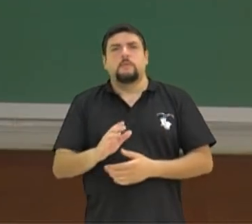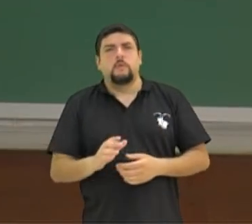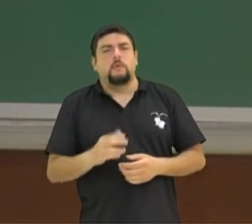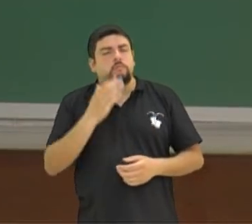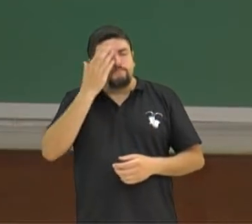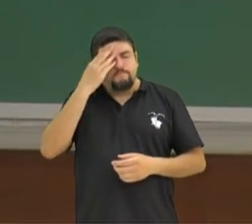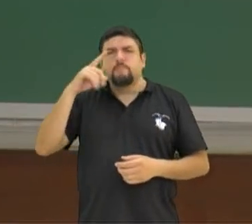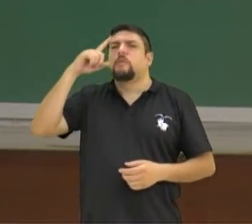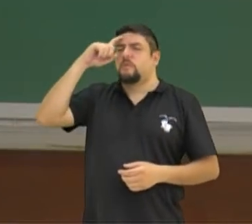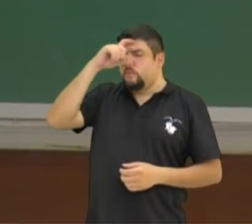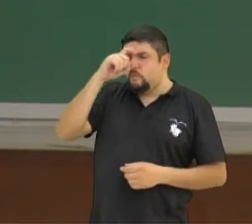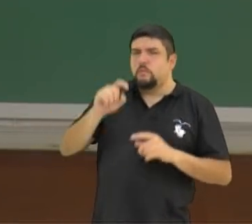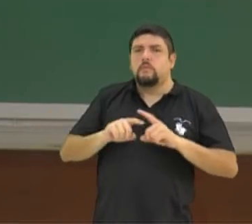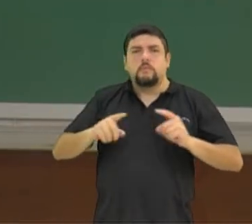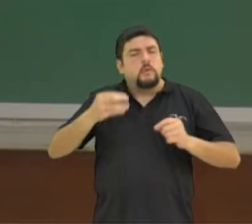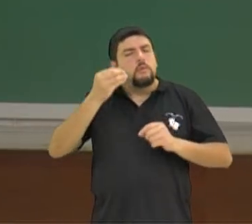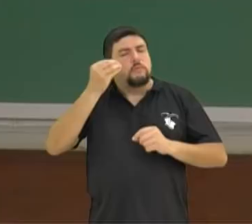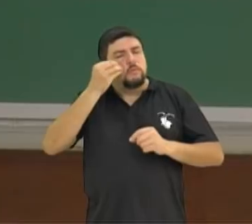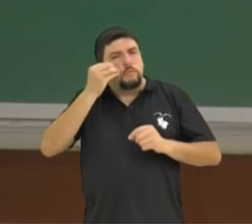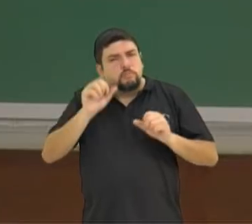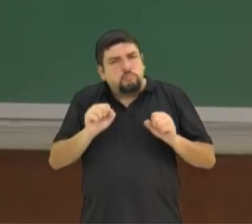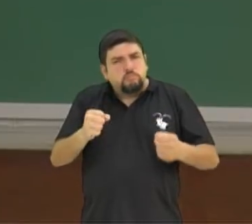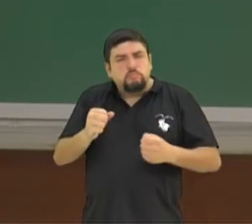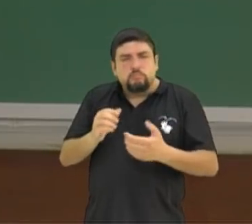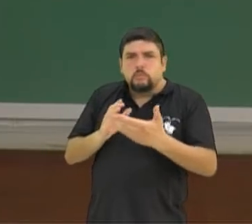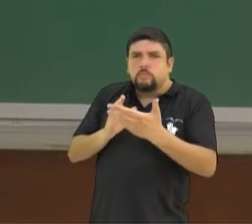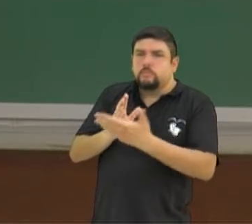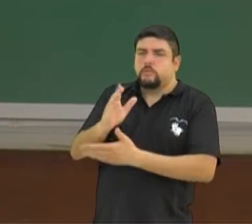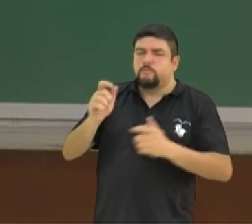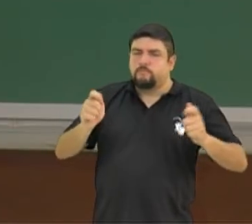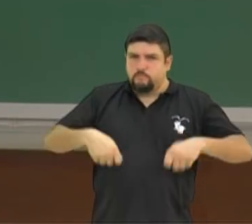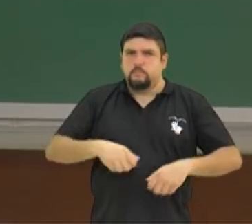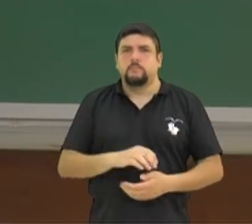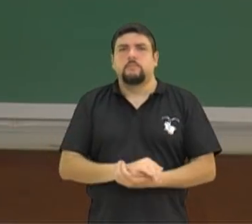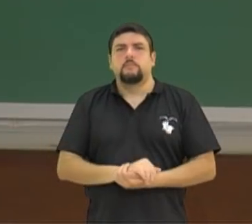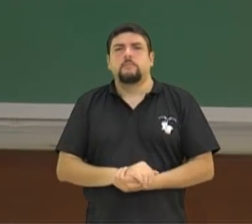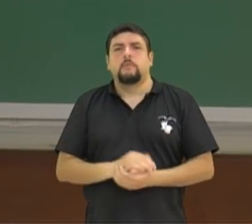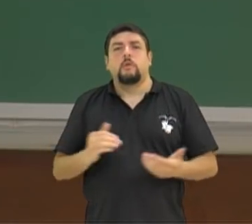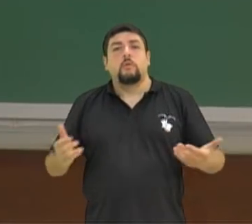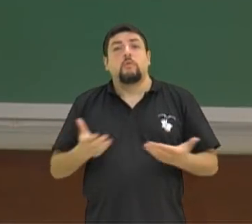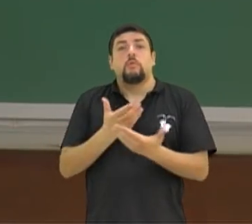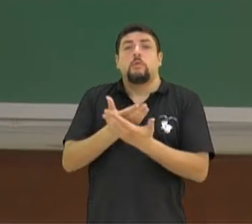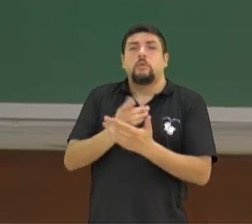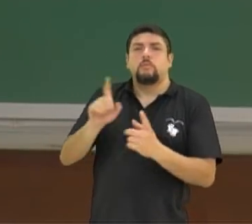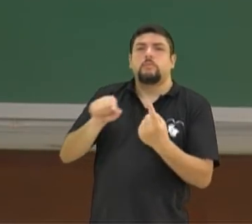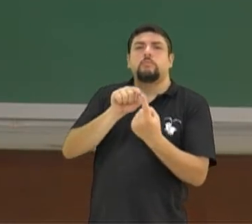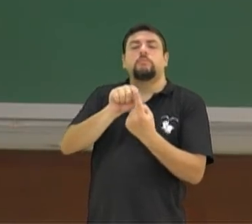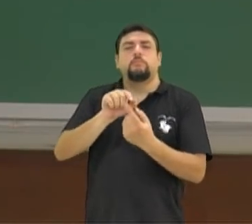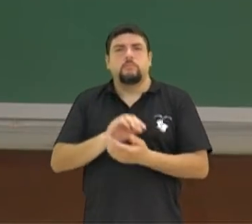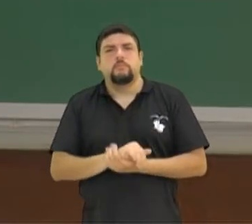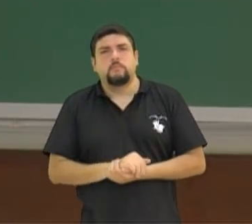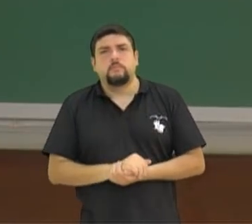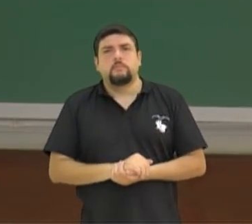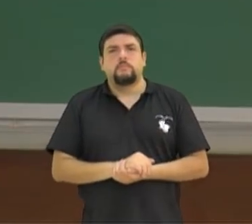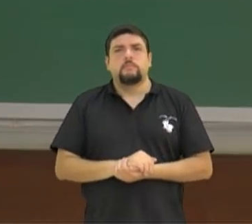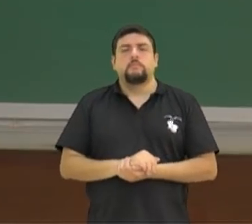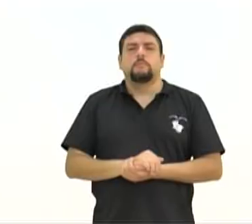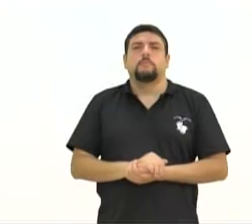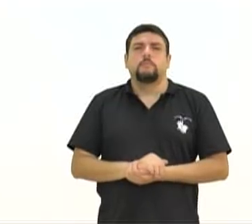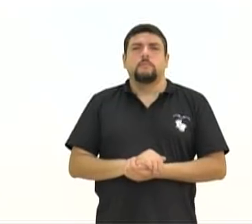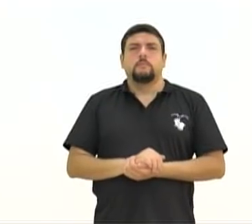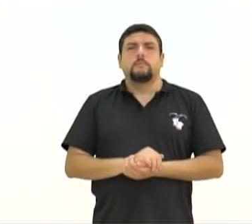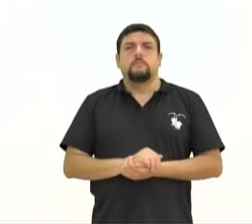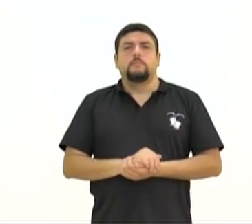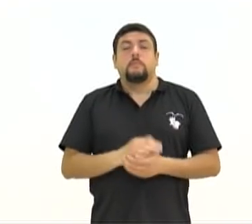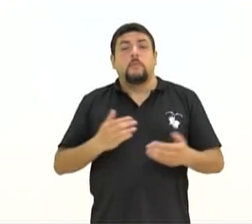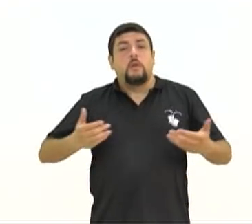o ano aí com chave de ouro na medida do possível, certo? Vamos ver quais são os objetivos da nossa aula de hoje? Então observem lá, a